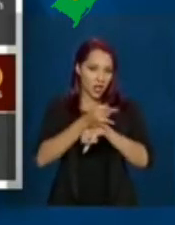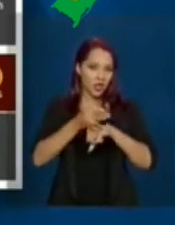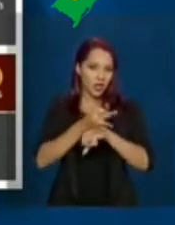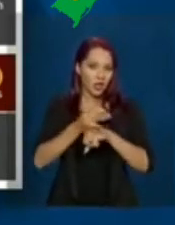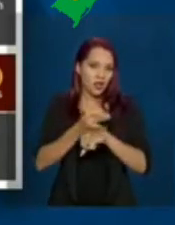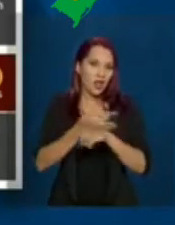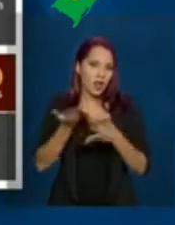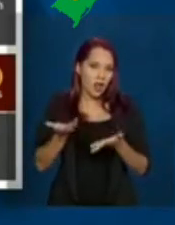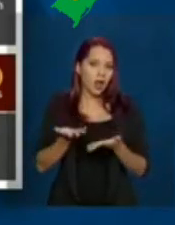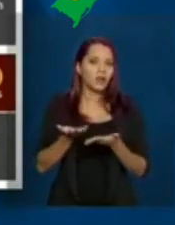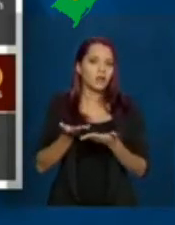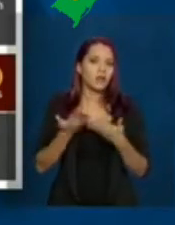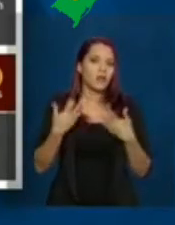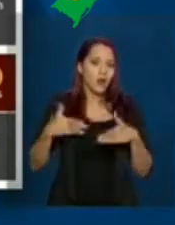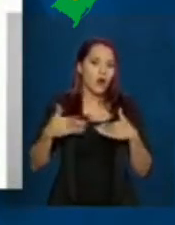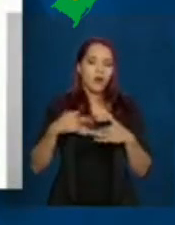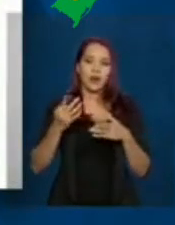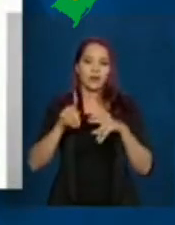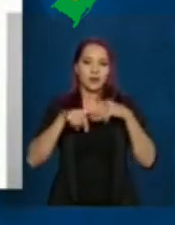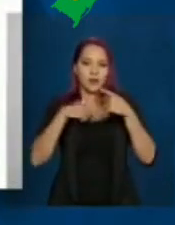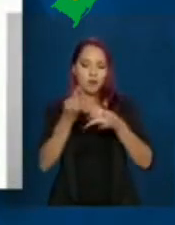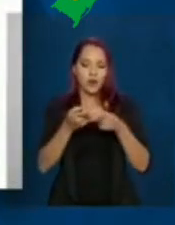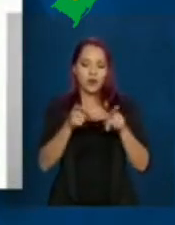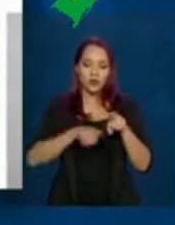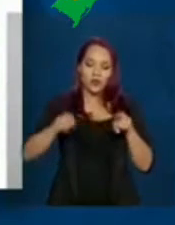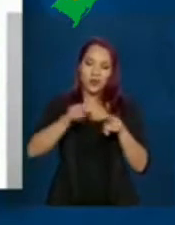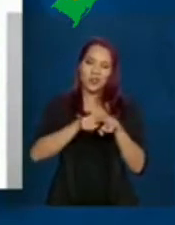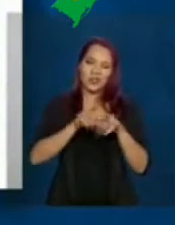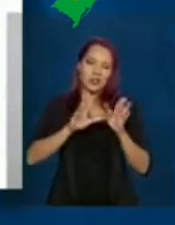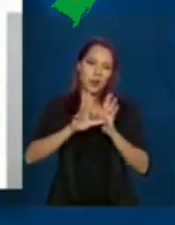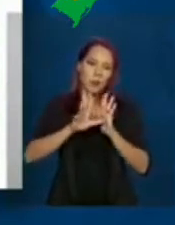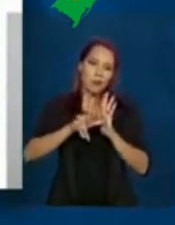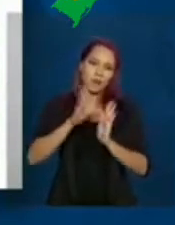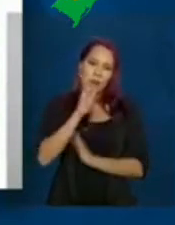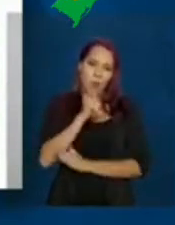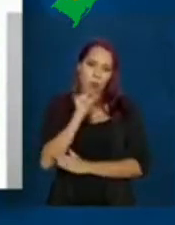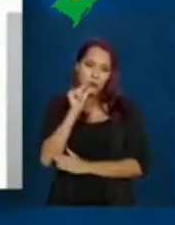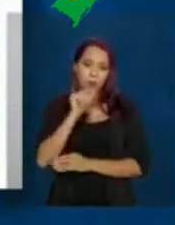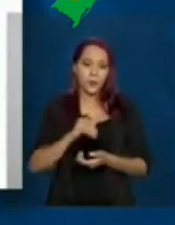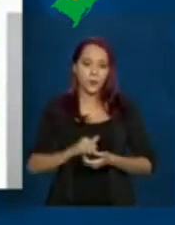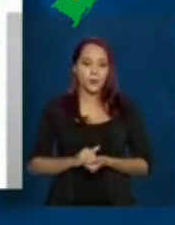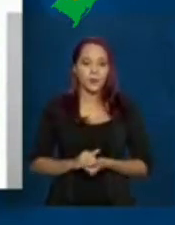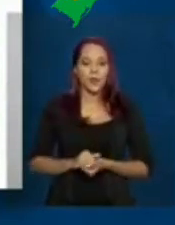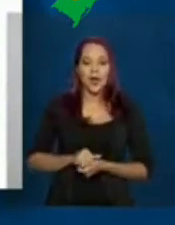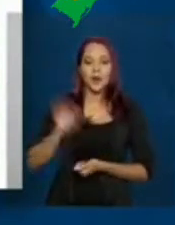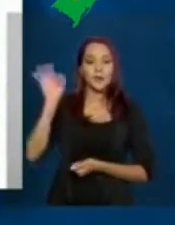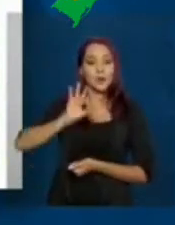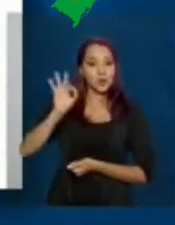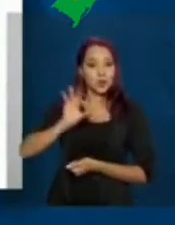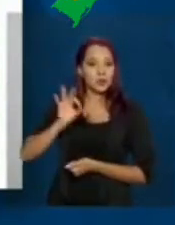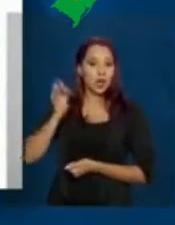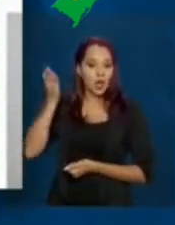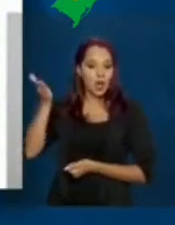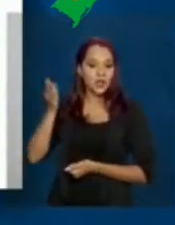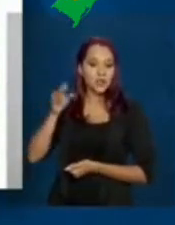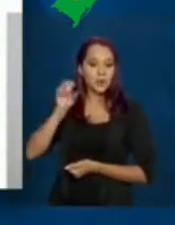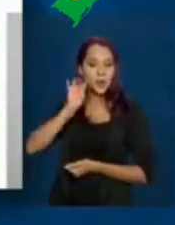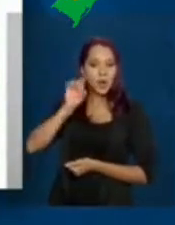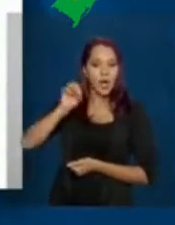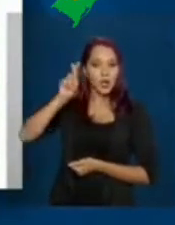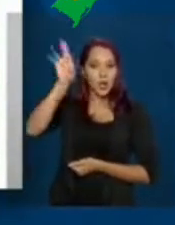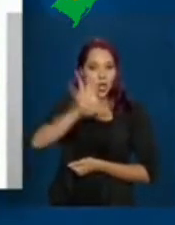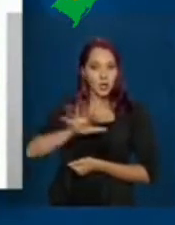os bancos de dados com um tempo de atraso. Aqui é o coeficiente de incidência por região